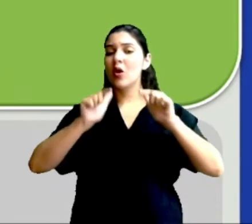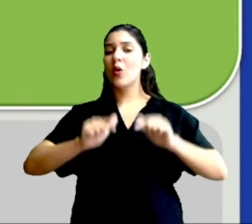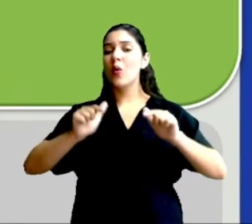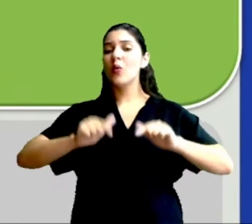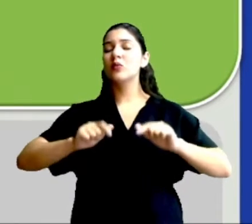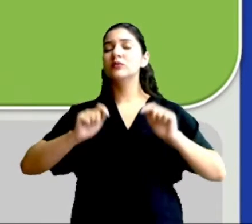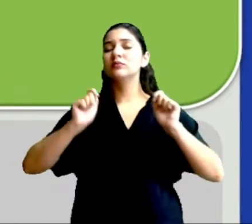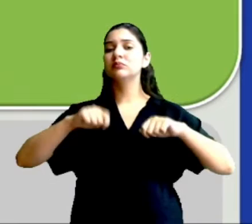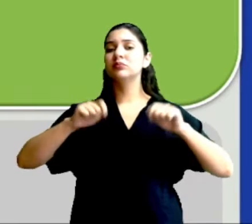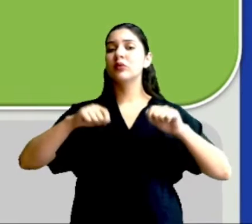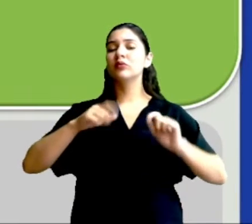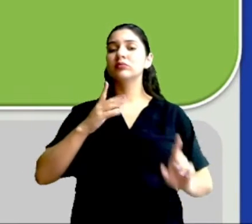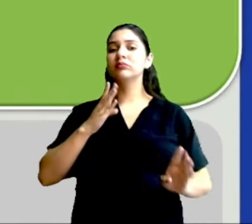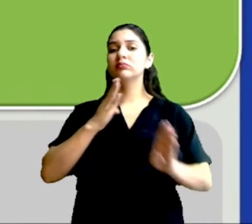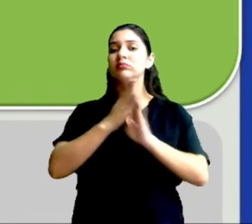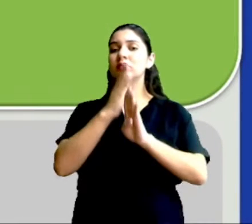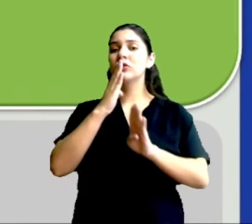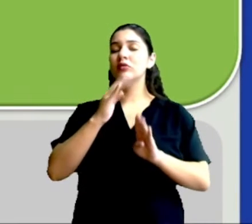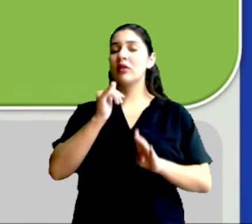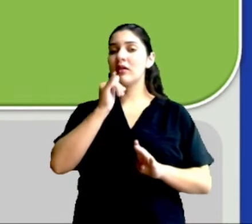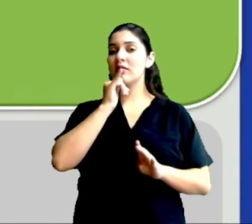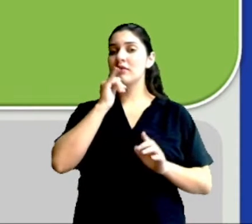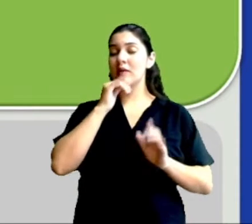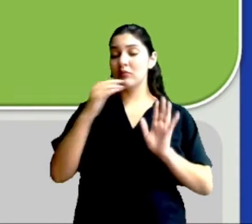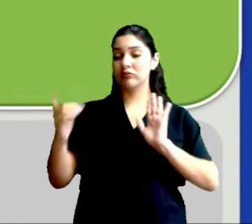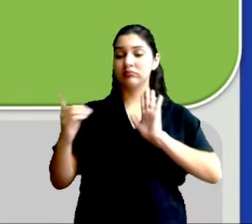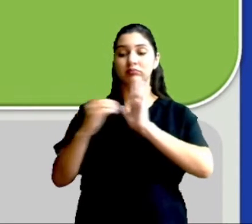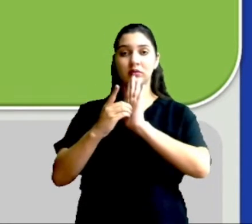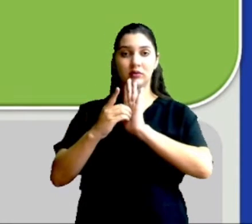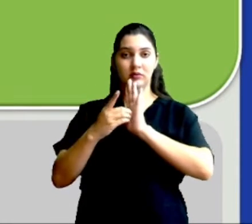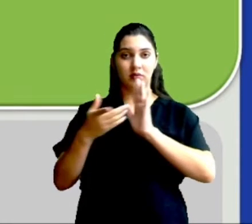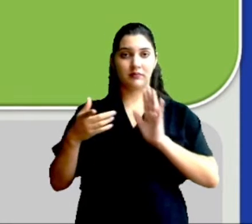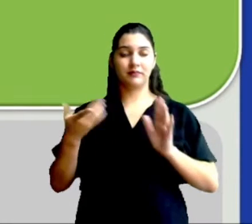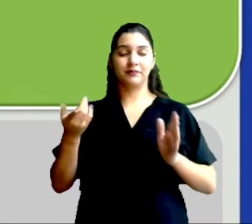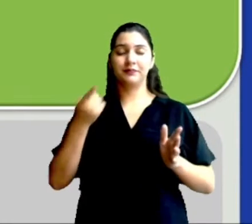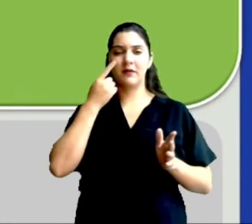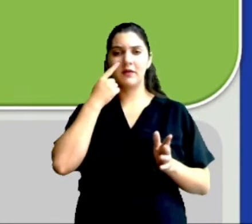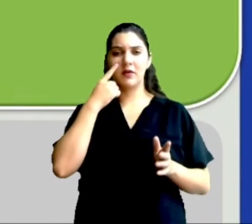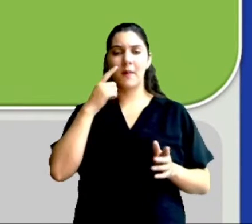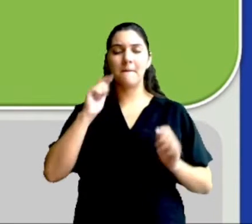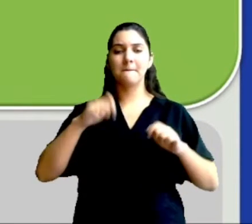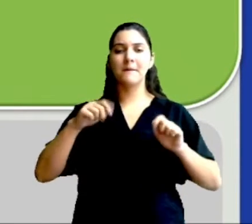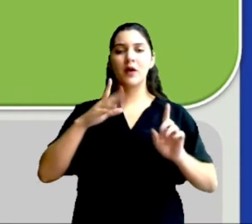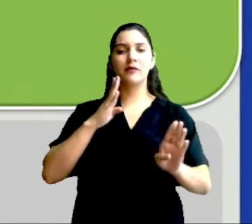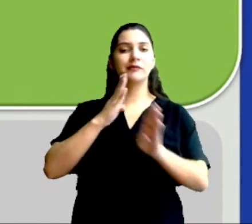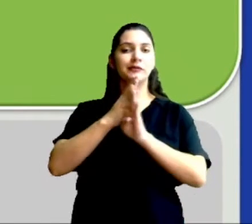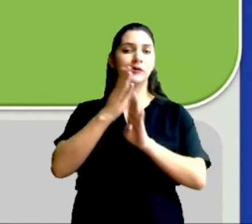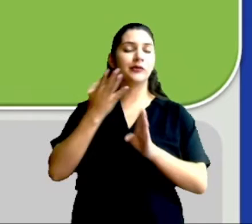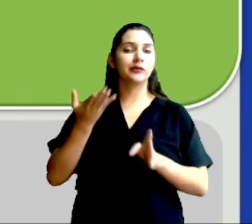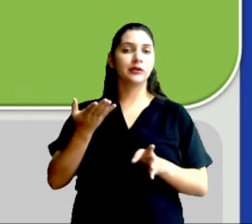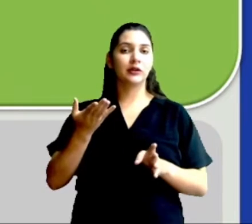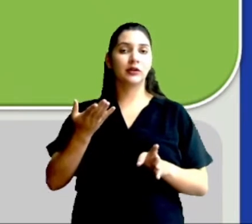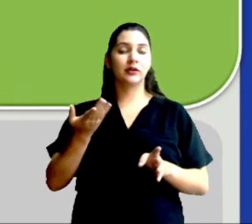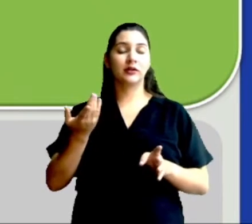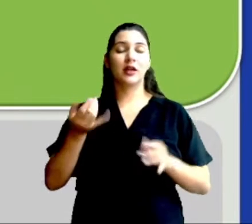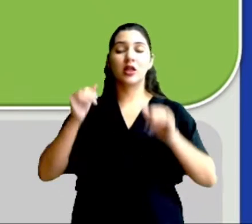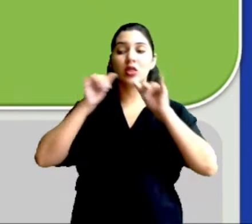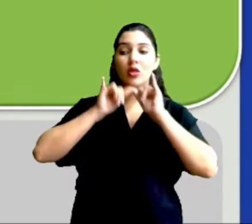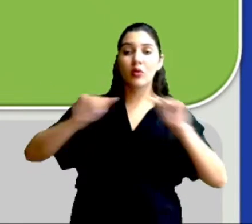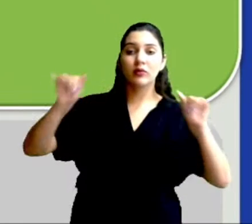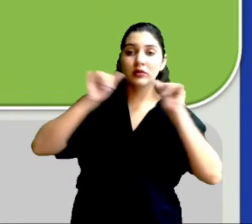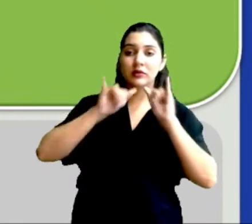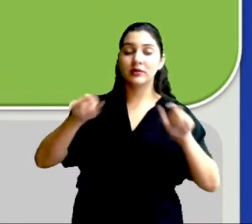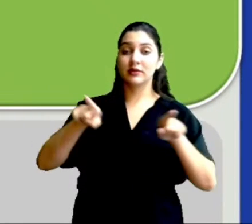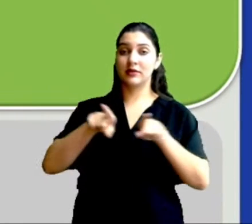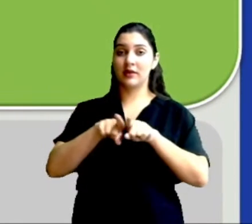você pode encontrar os exemplos de denotação? Então, vê só, vocês podem encontrar, gente, em notícias